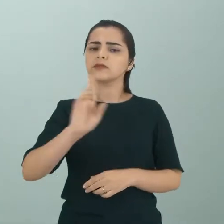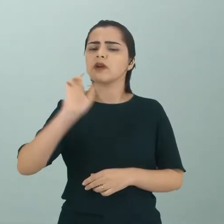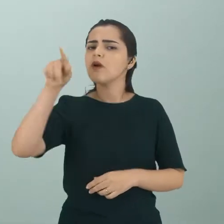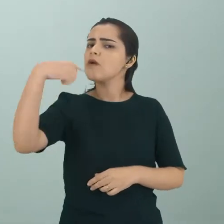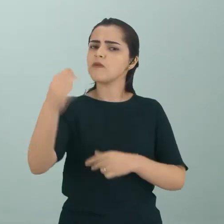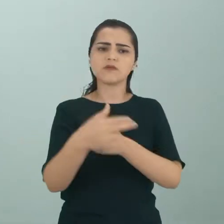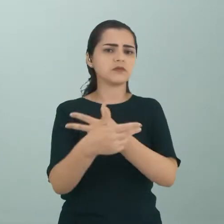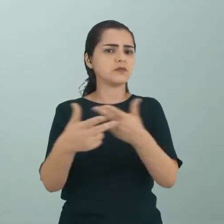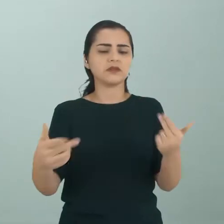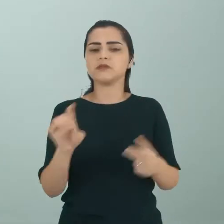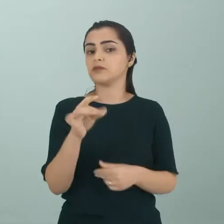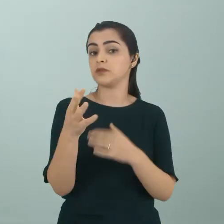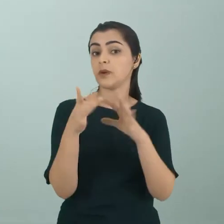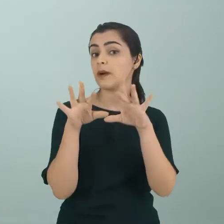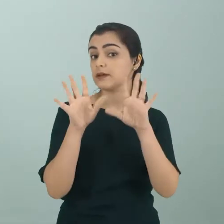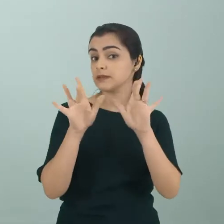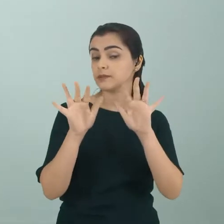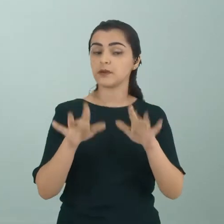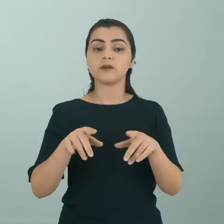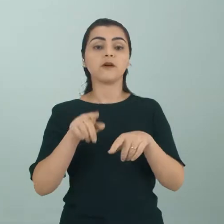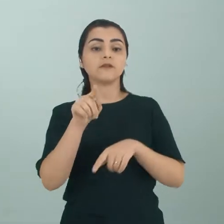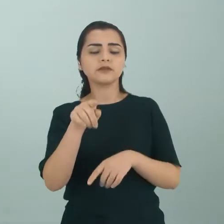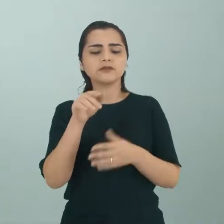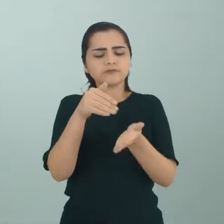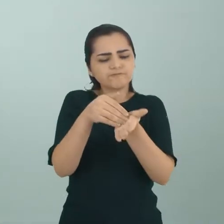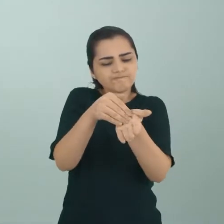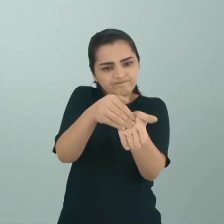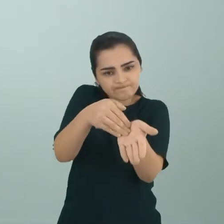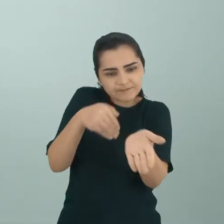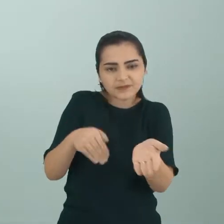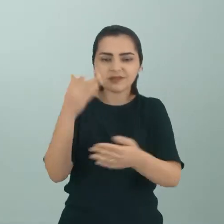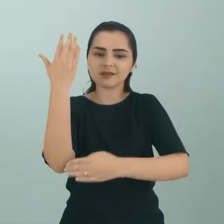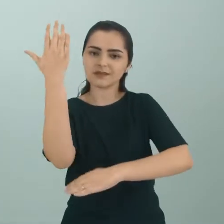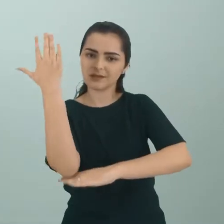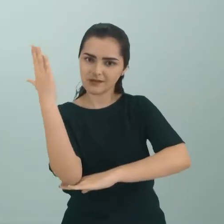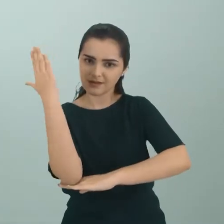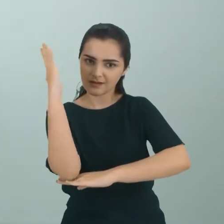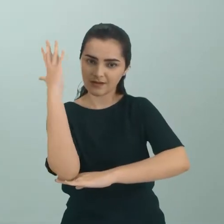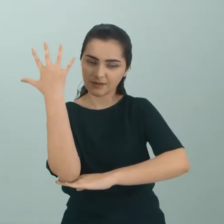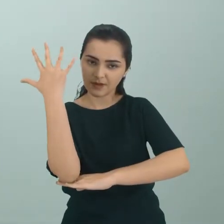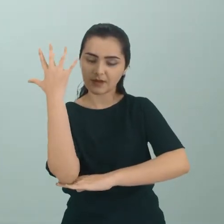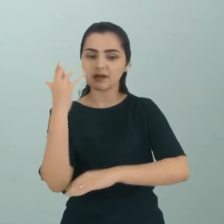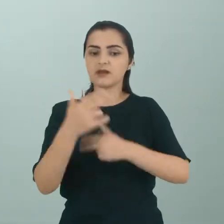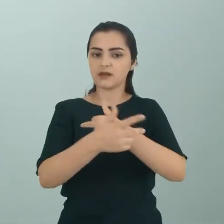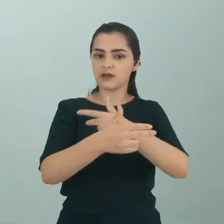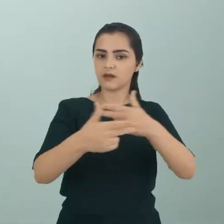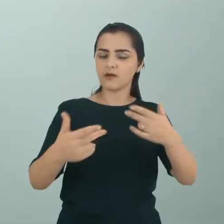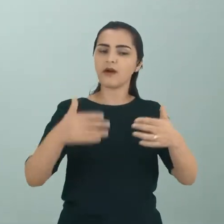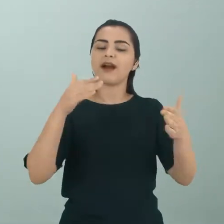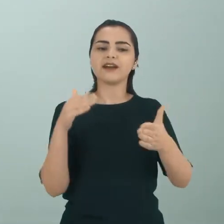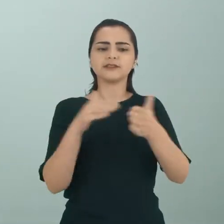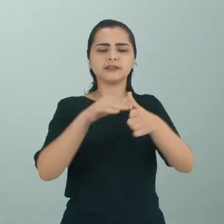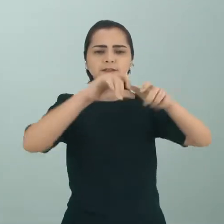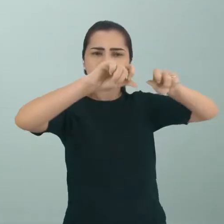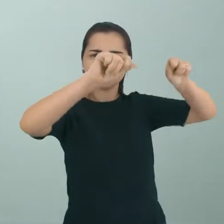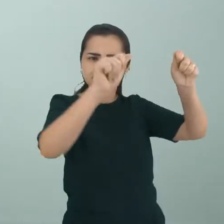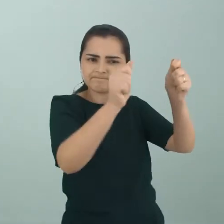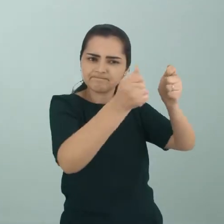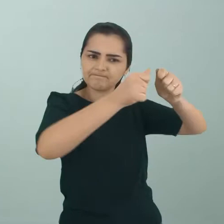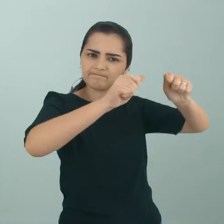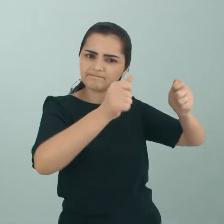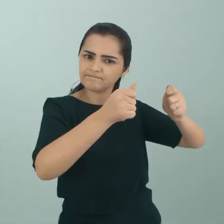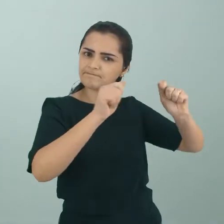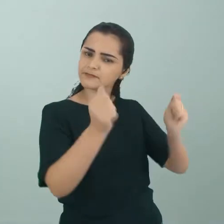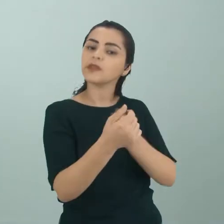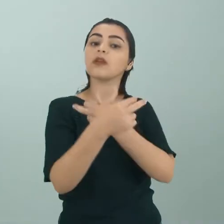materiais que não sejam só a mão, você vai retirar, né, dessa madeira elementos até formar o objeto